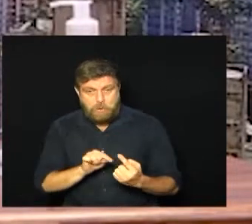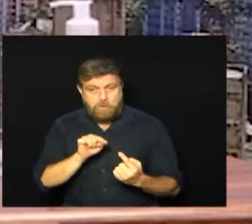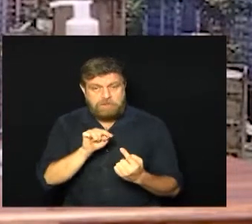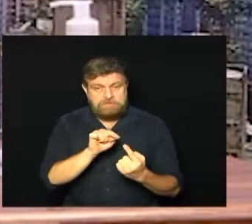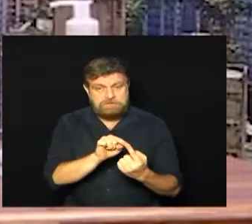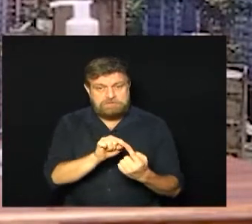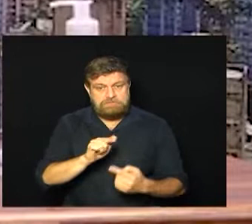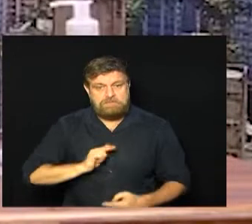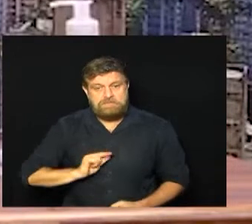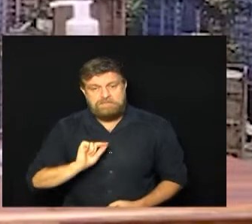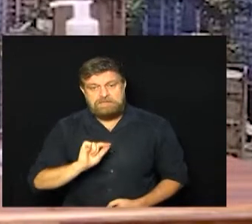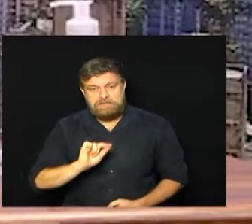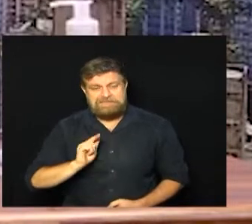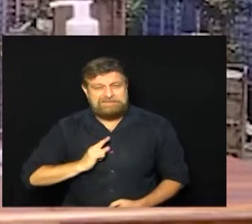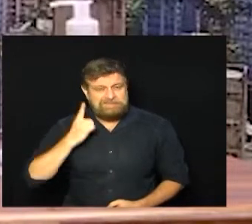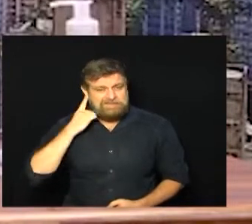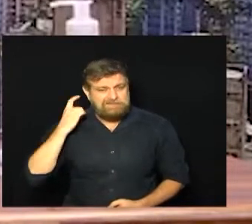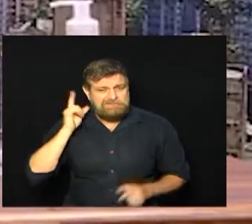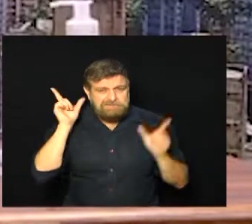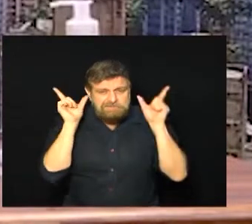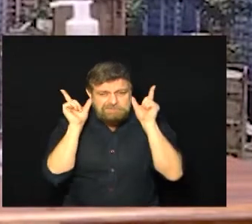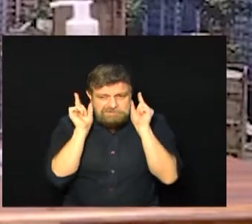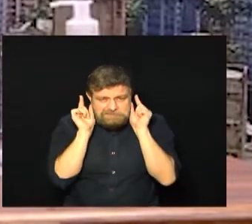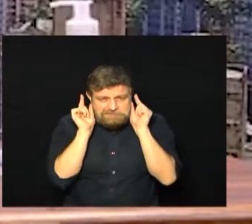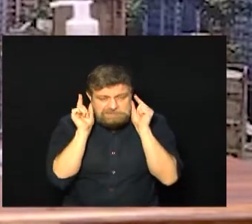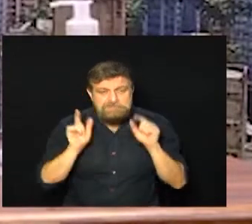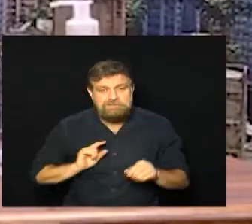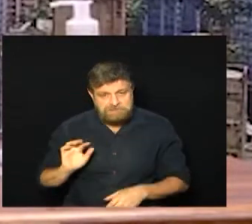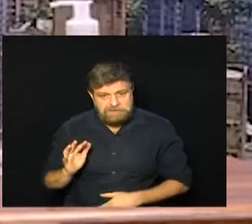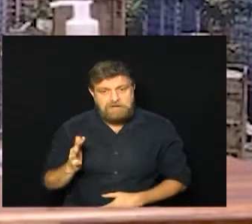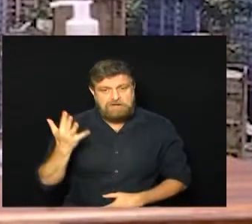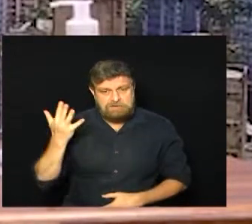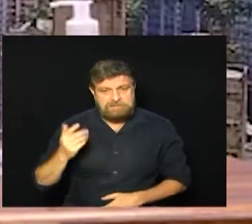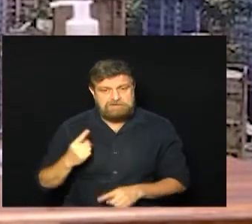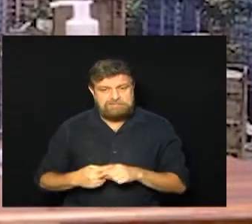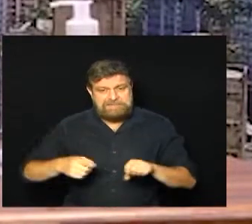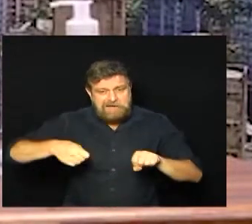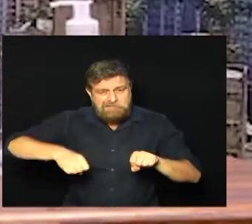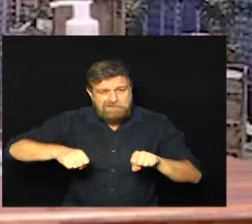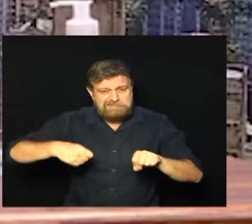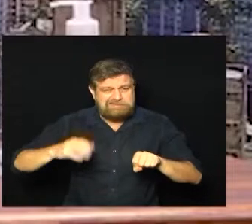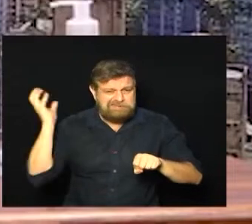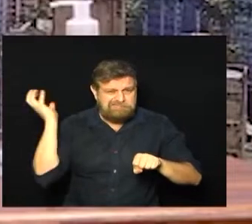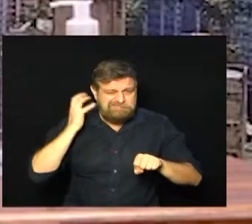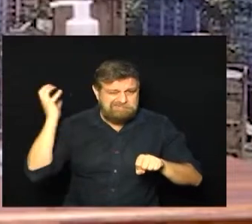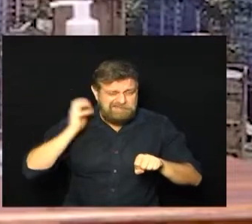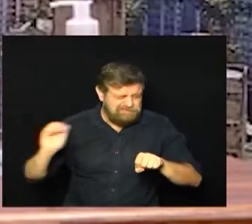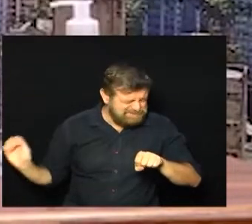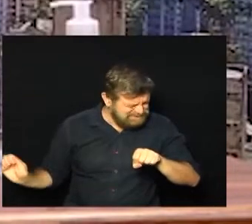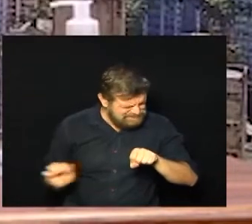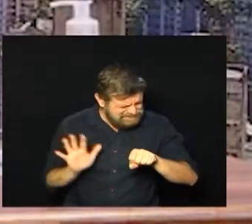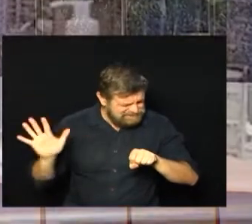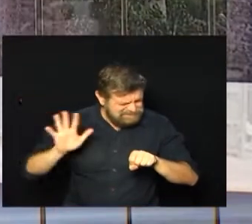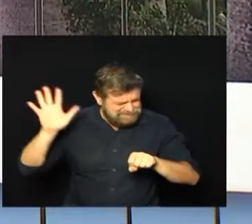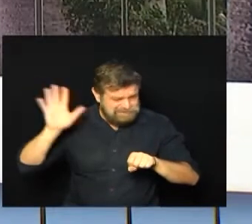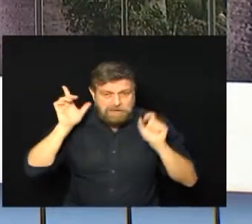redução da surdez que muitas vezes acomete os motociclistas por excesso de barulho